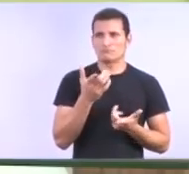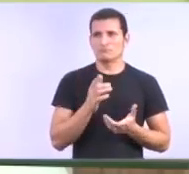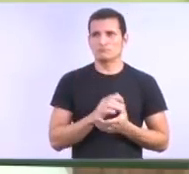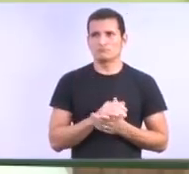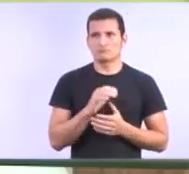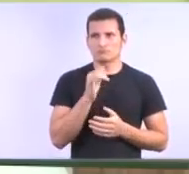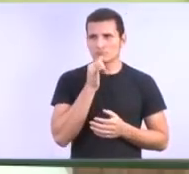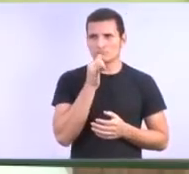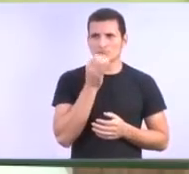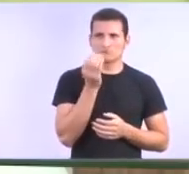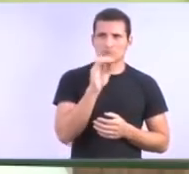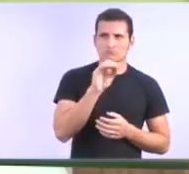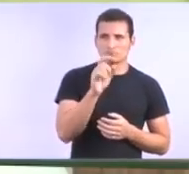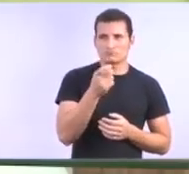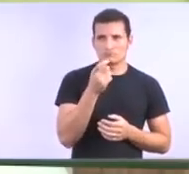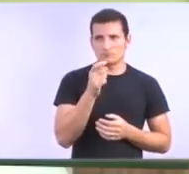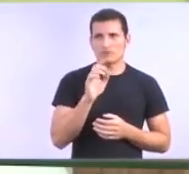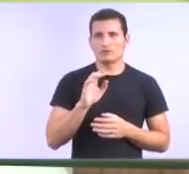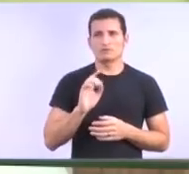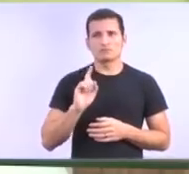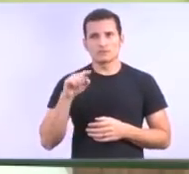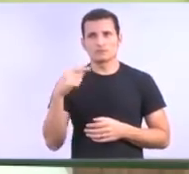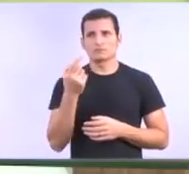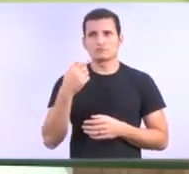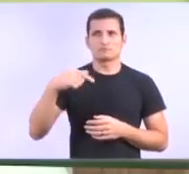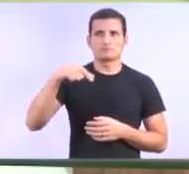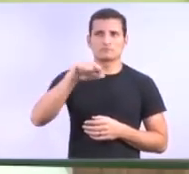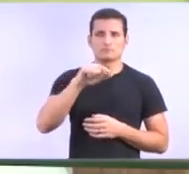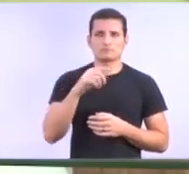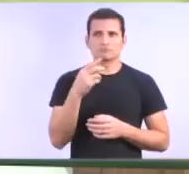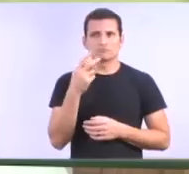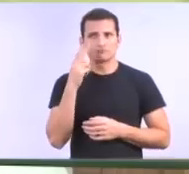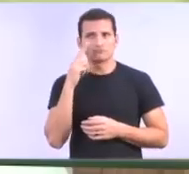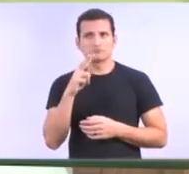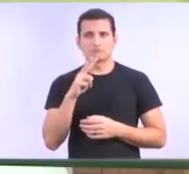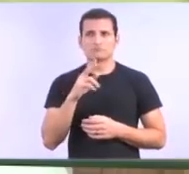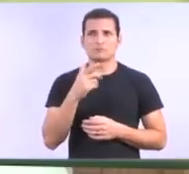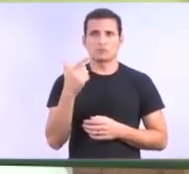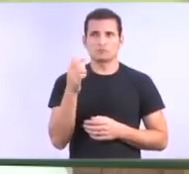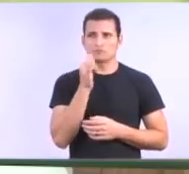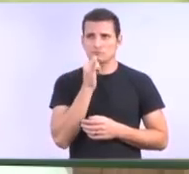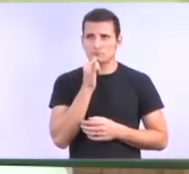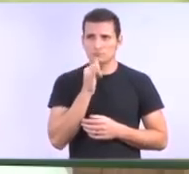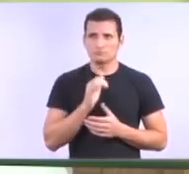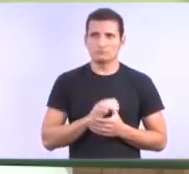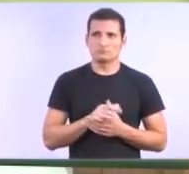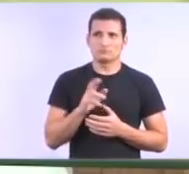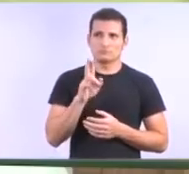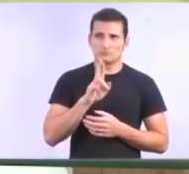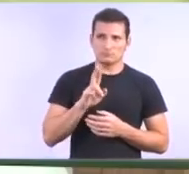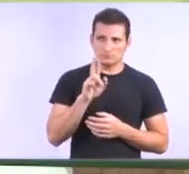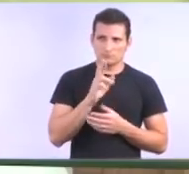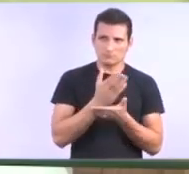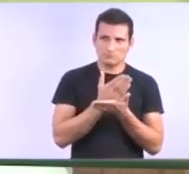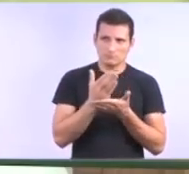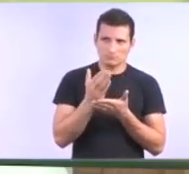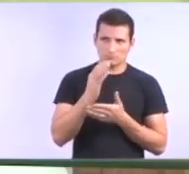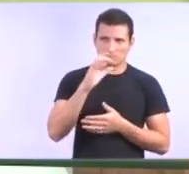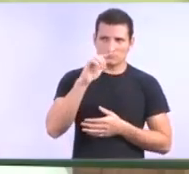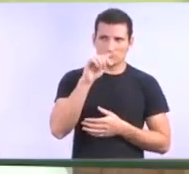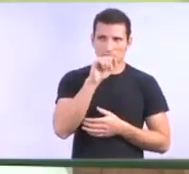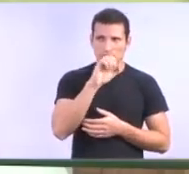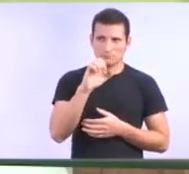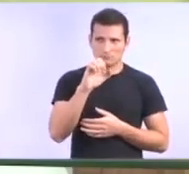ABC, X. Vocês vão ver mais para frente em alguns exemplos que normalmente se utiliza a inicial da classe e